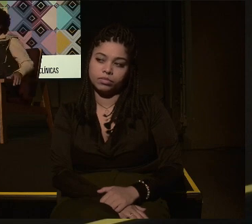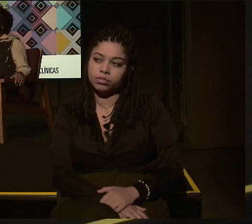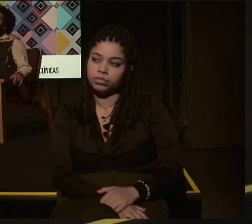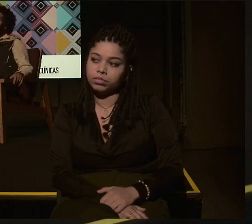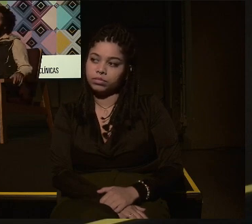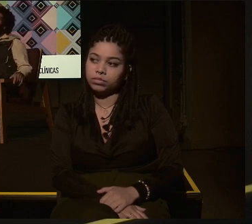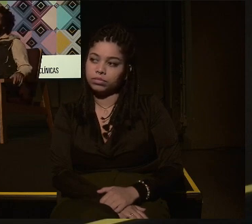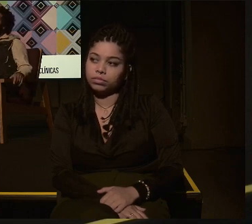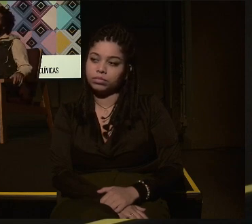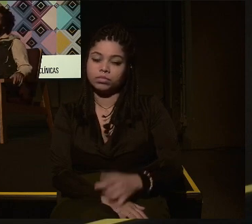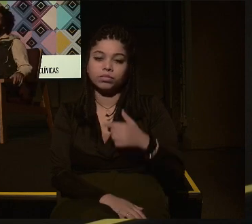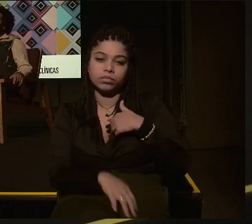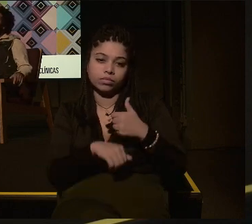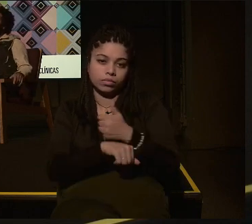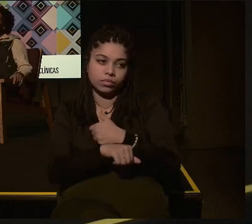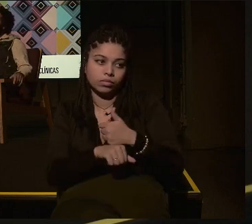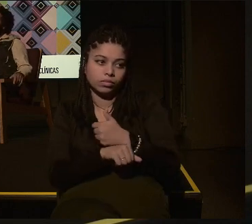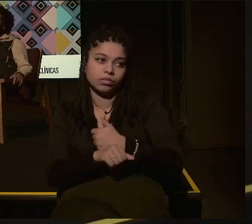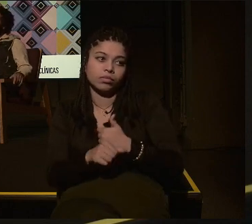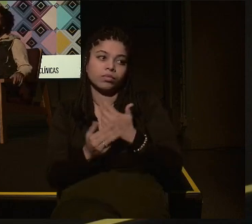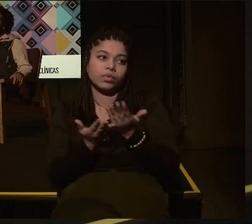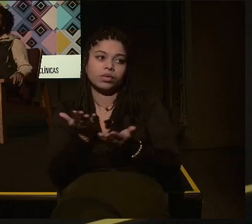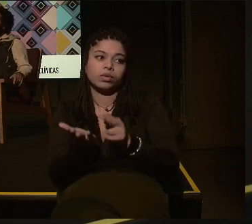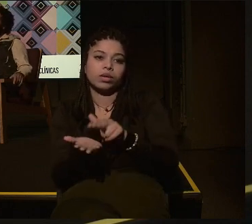Eu sou terapeuta clínica e